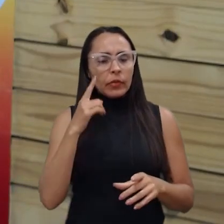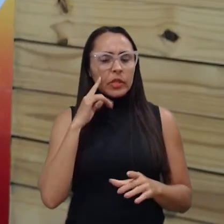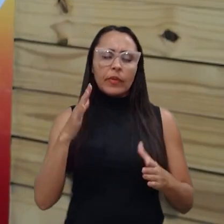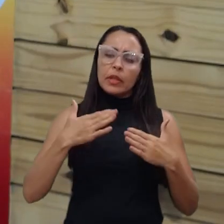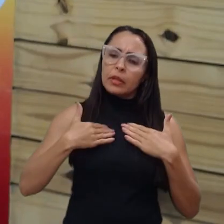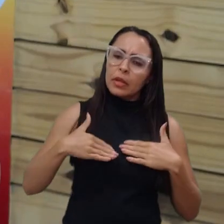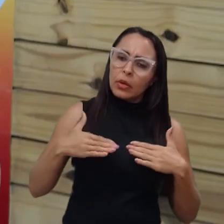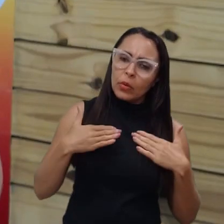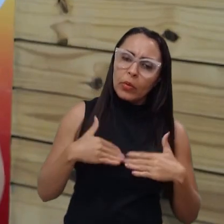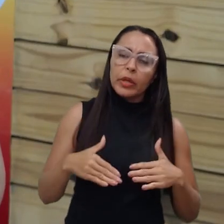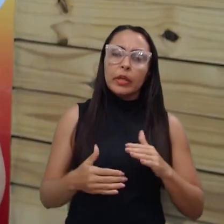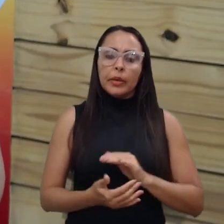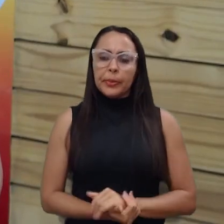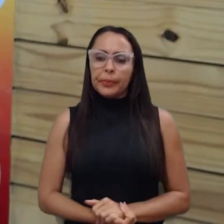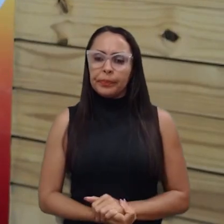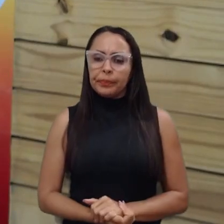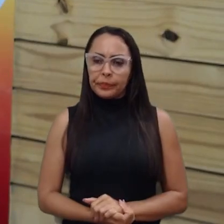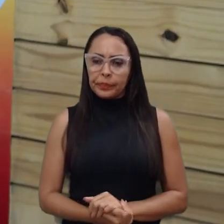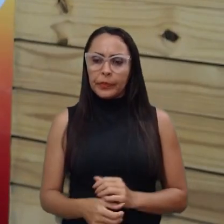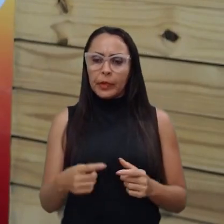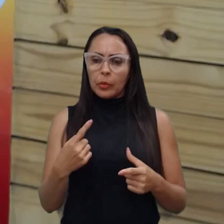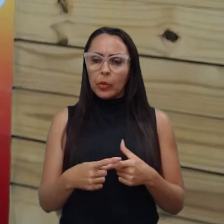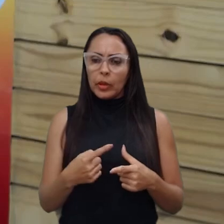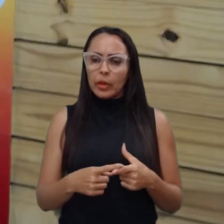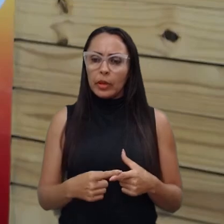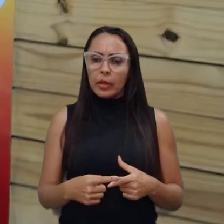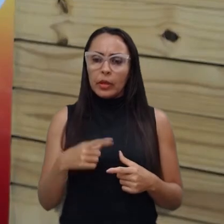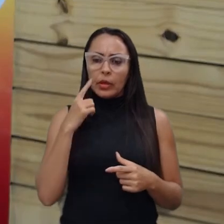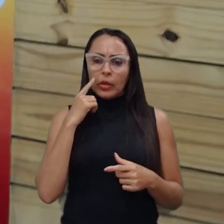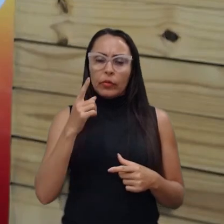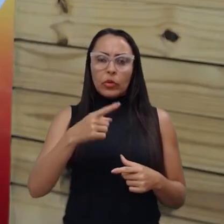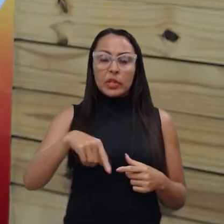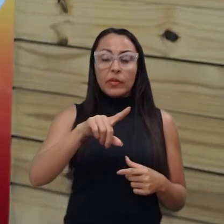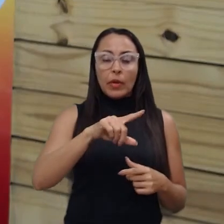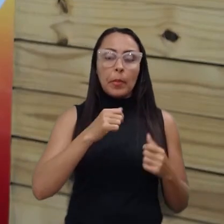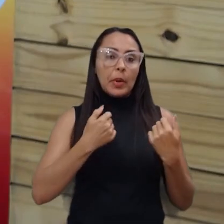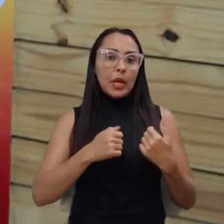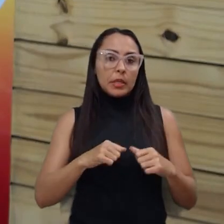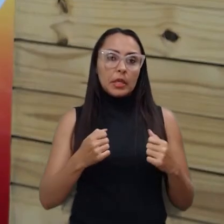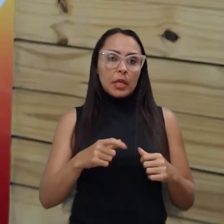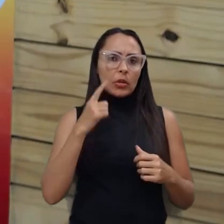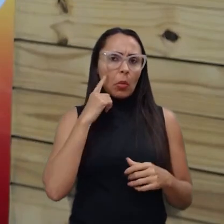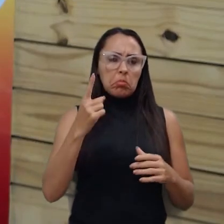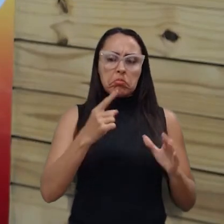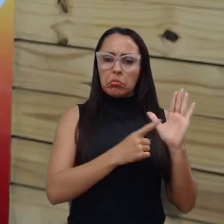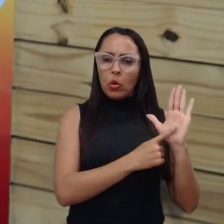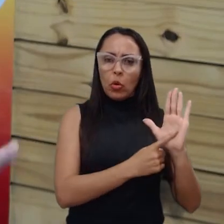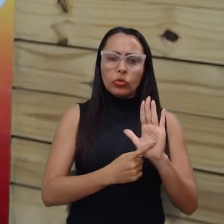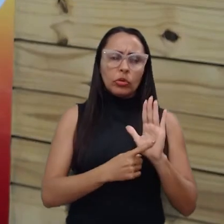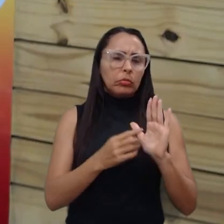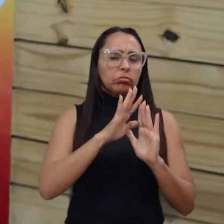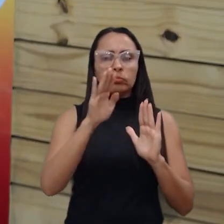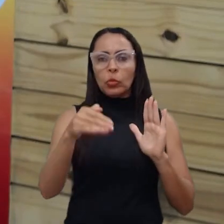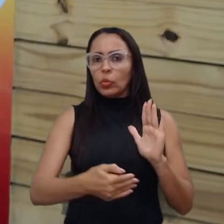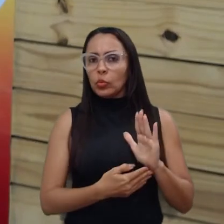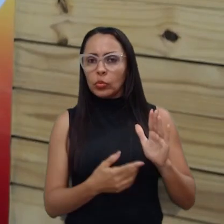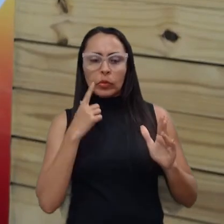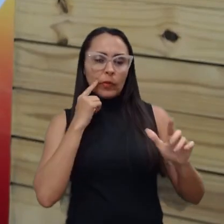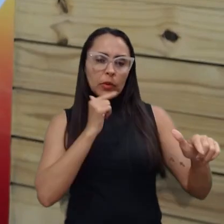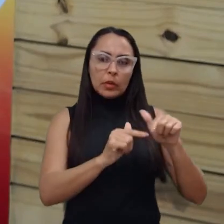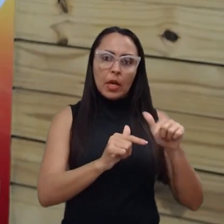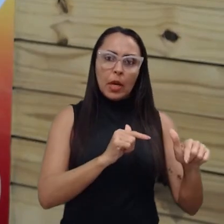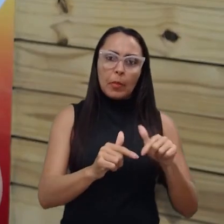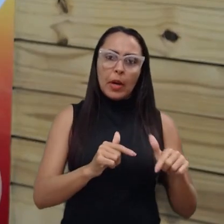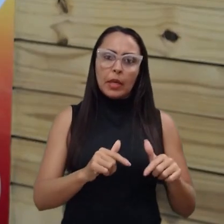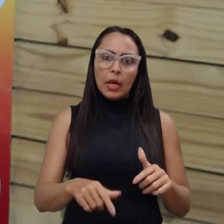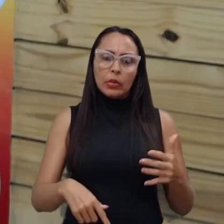tranquilo, você vai estar tranquila. Por quê? Porque você vai precisar apenas demonstrar tudo o que foi trabalhado dentro